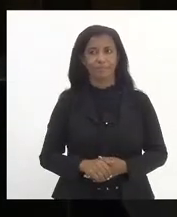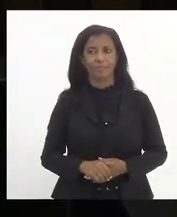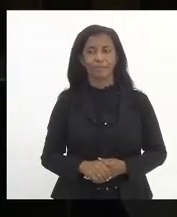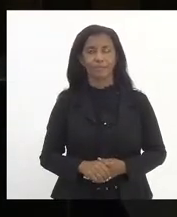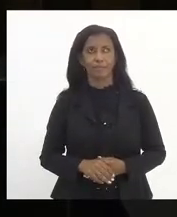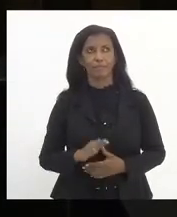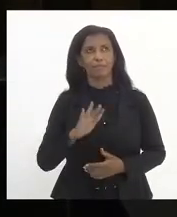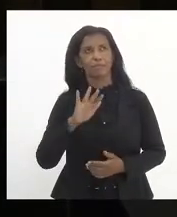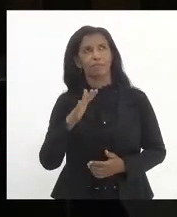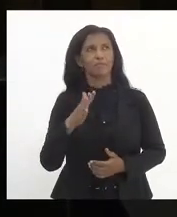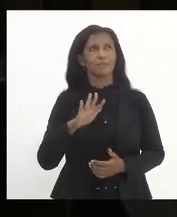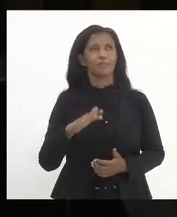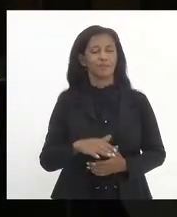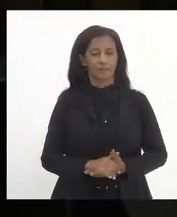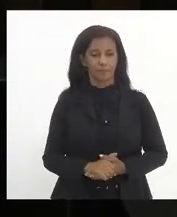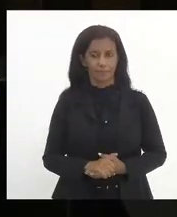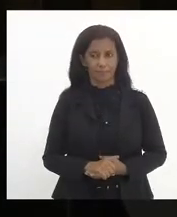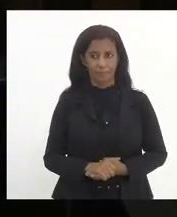vai dar 3